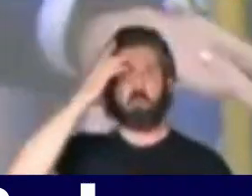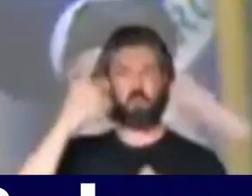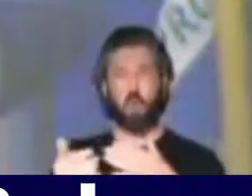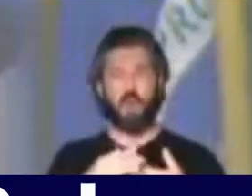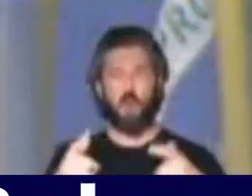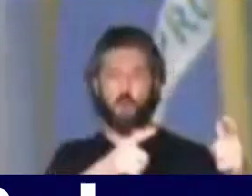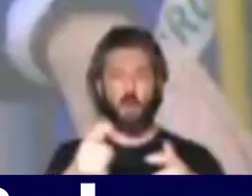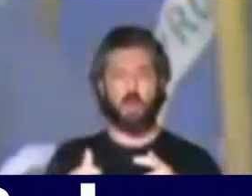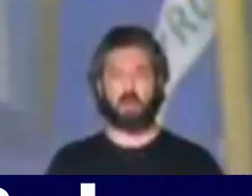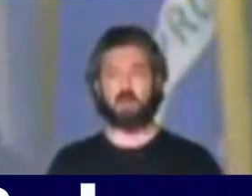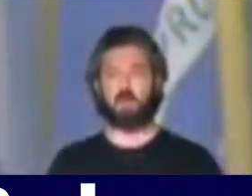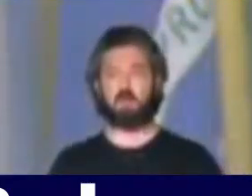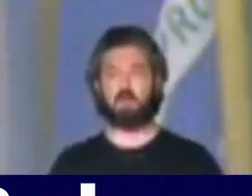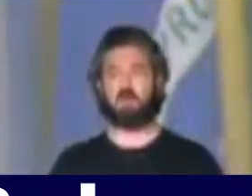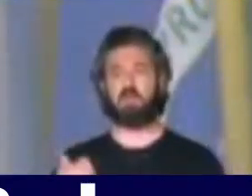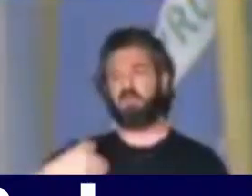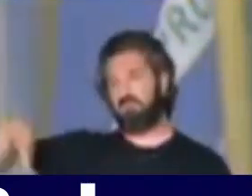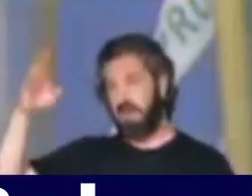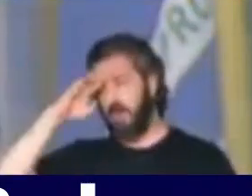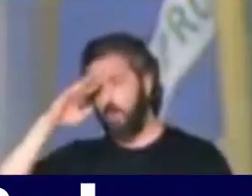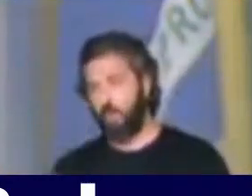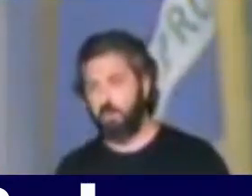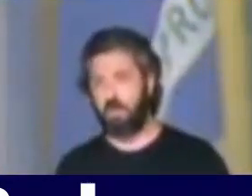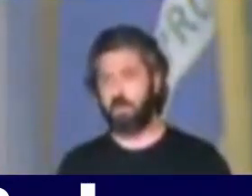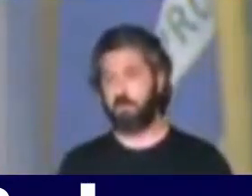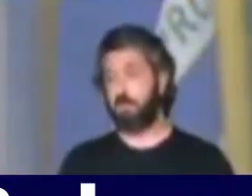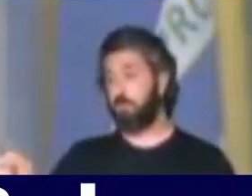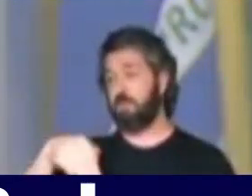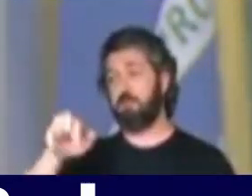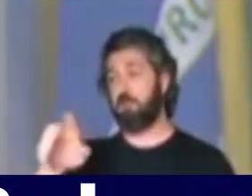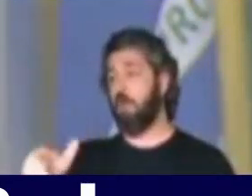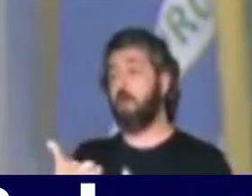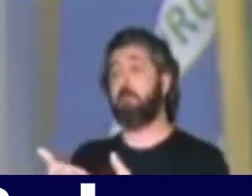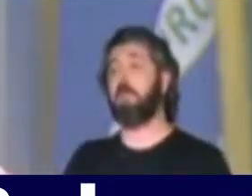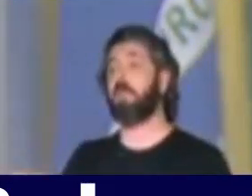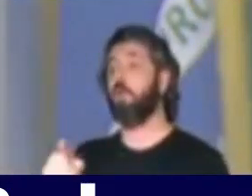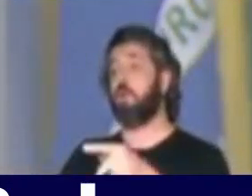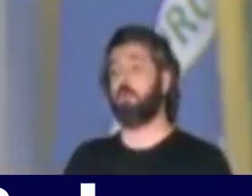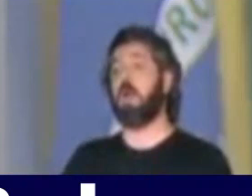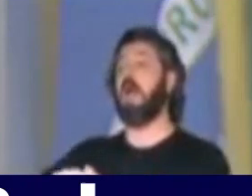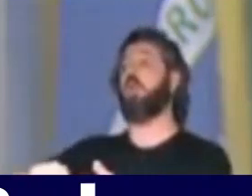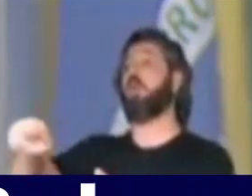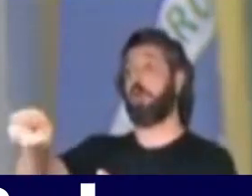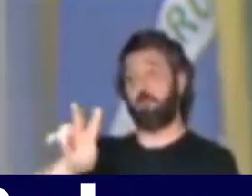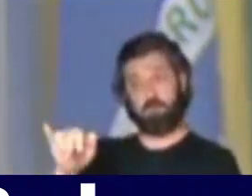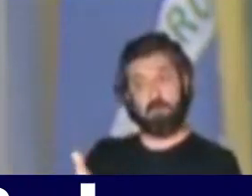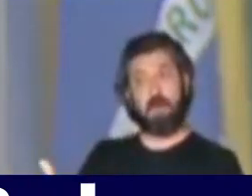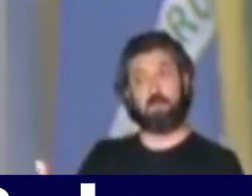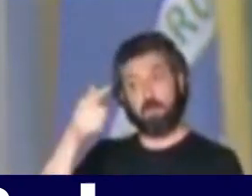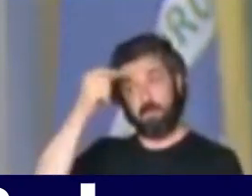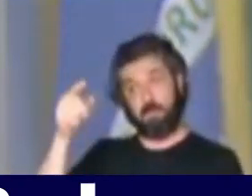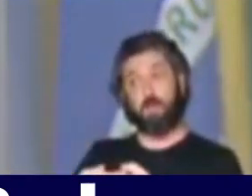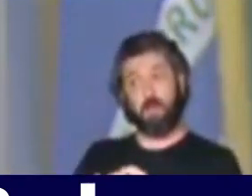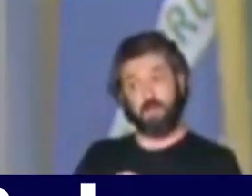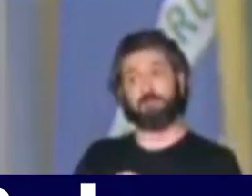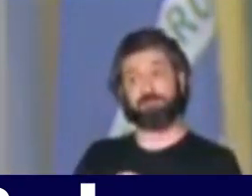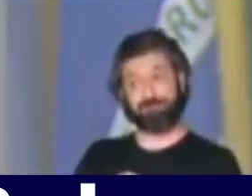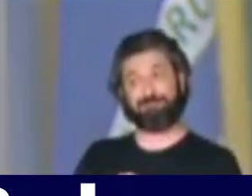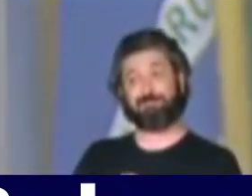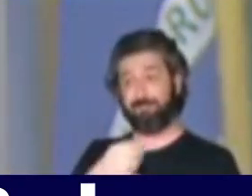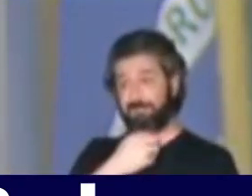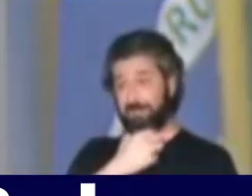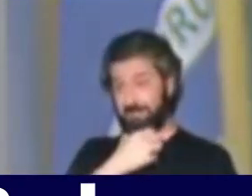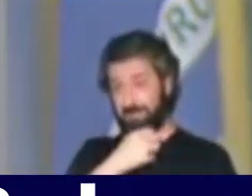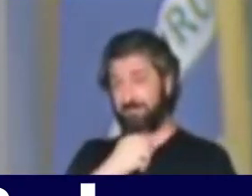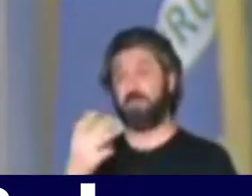qualquer nível social, o pessoal manda, vai pra Cuba. Vocês não têm mais moral, perderam as ruas. E ó, anota aí, ó, vão perder as faculdades. A